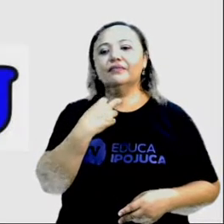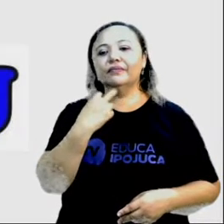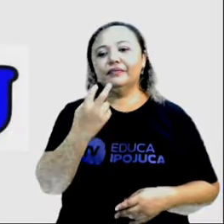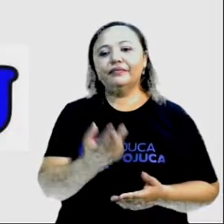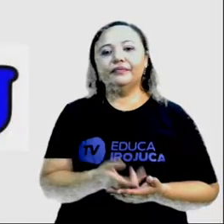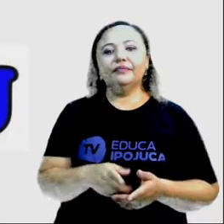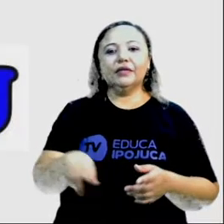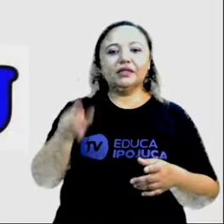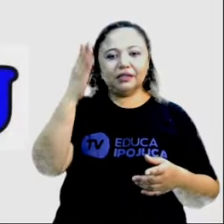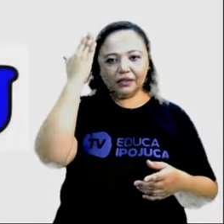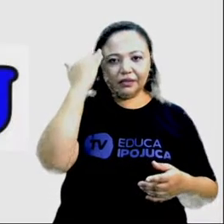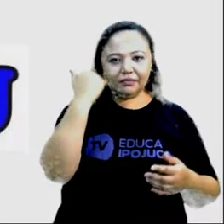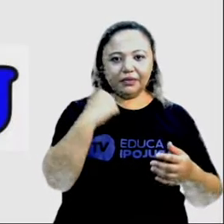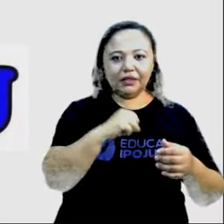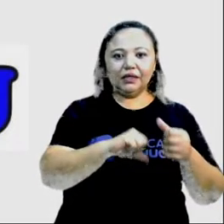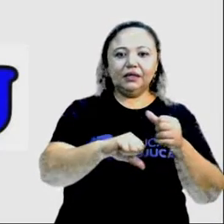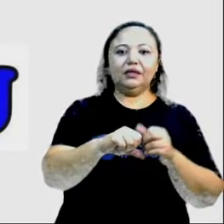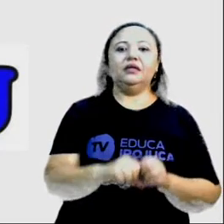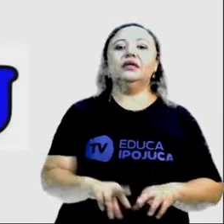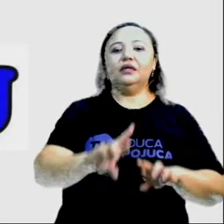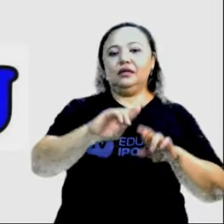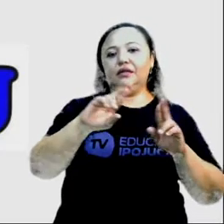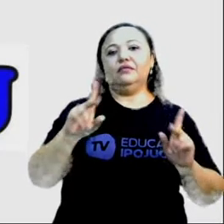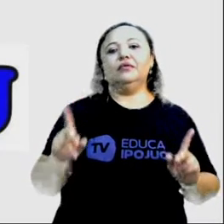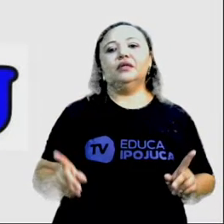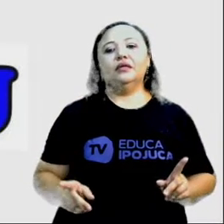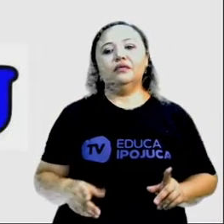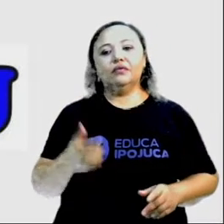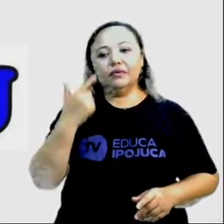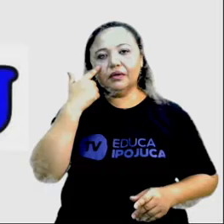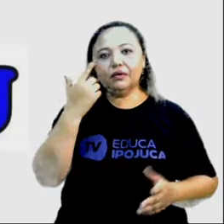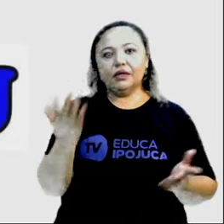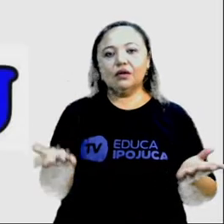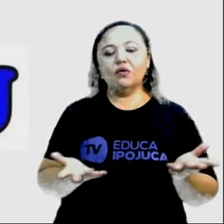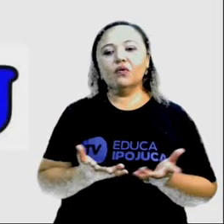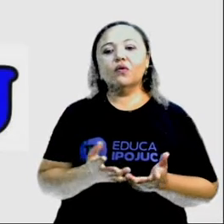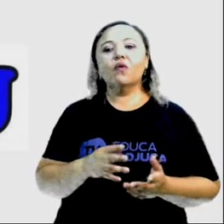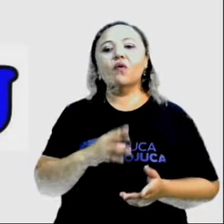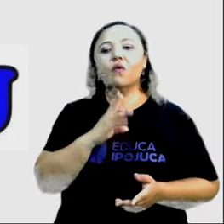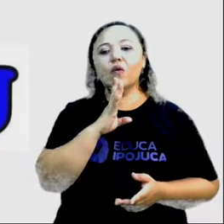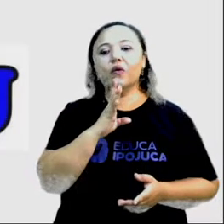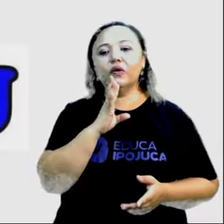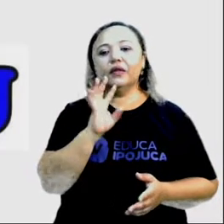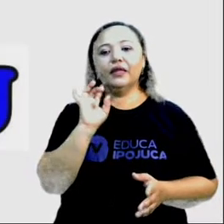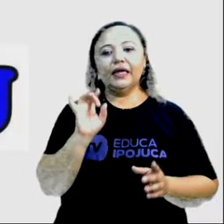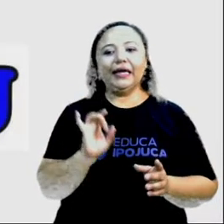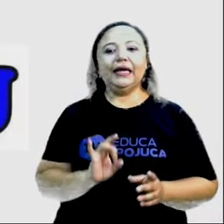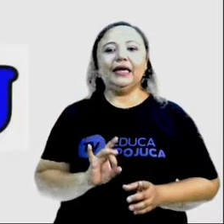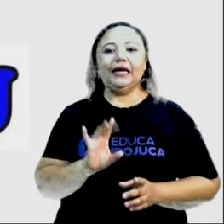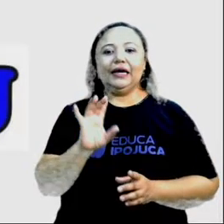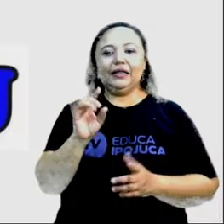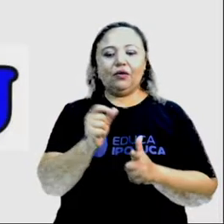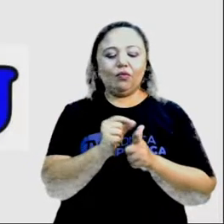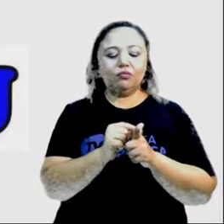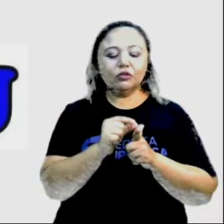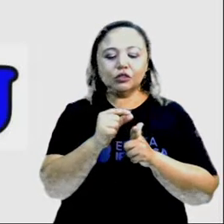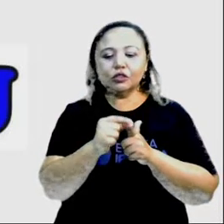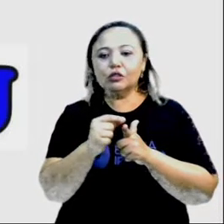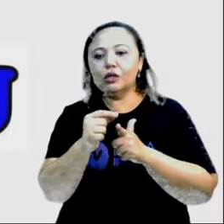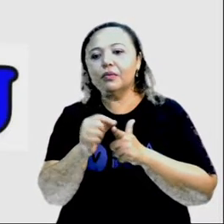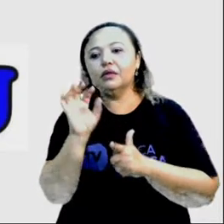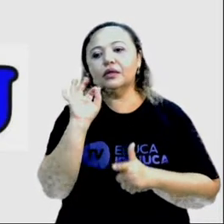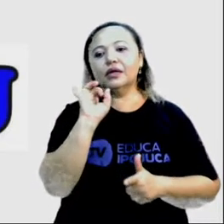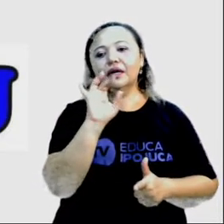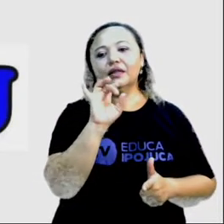diferença. Então, vamos conhecer a família silábica de cada uma delas, para poder aprimorar